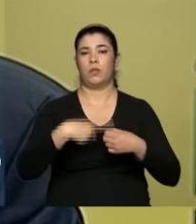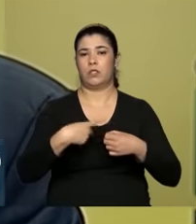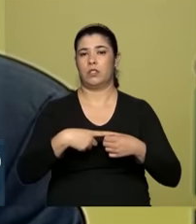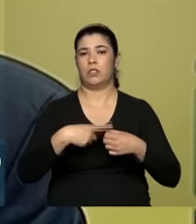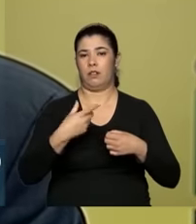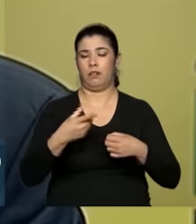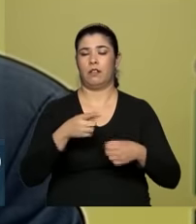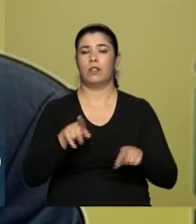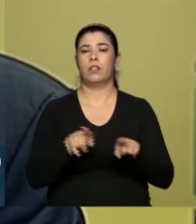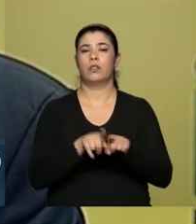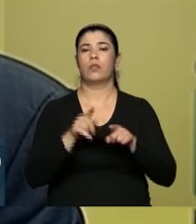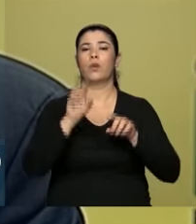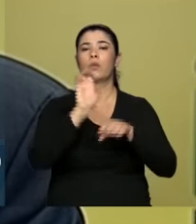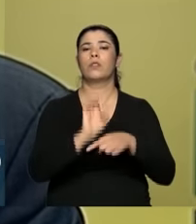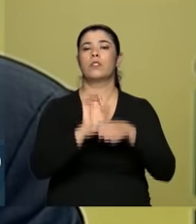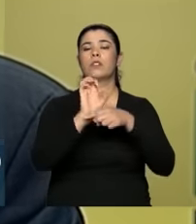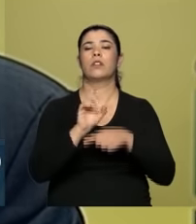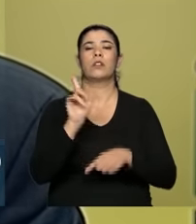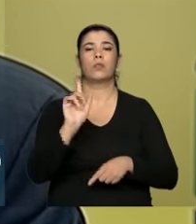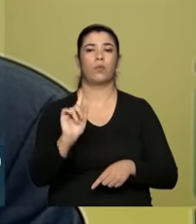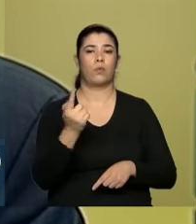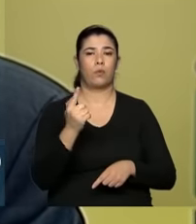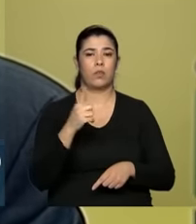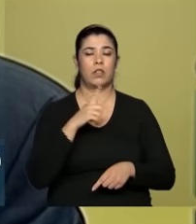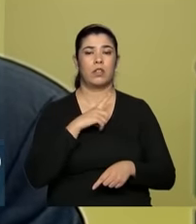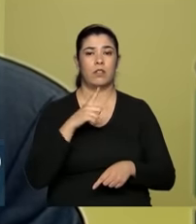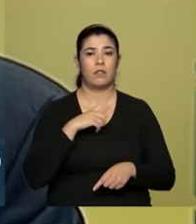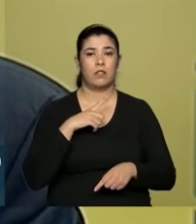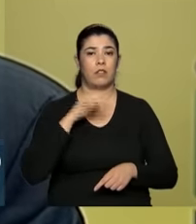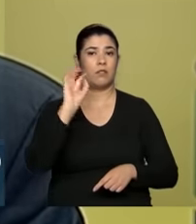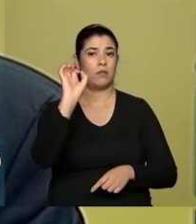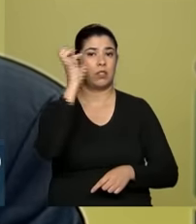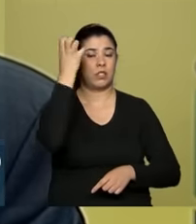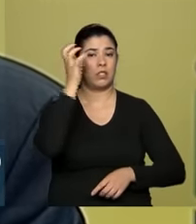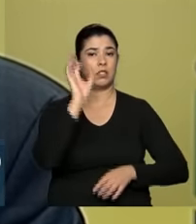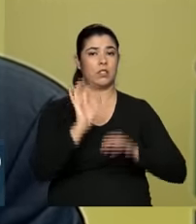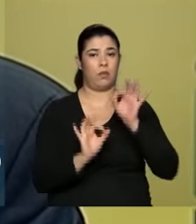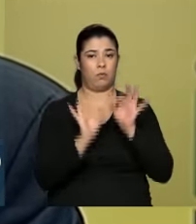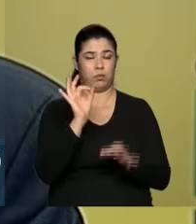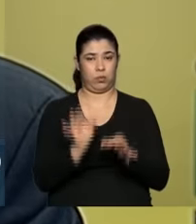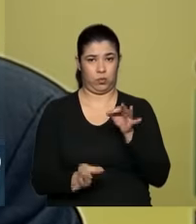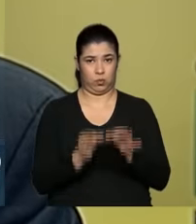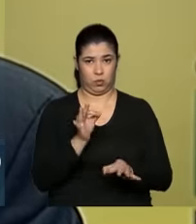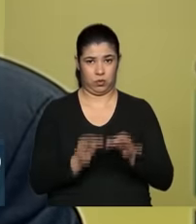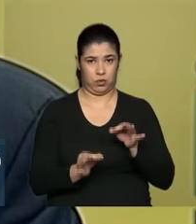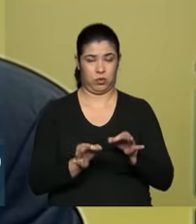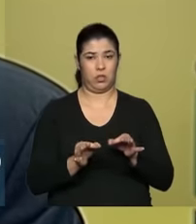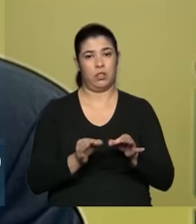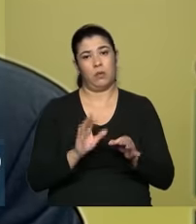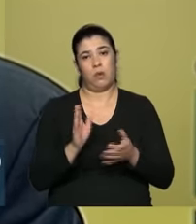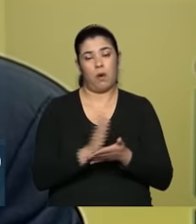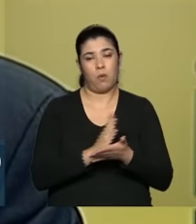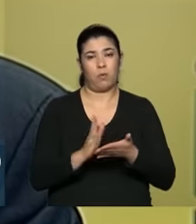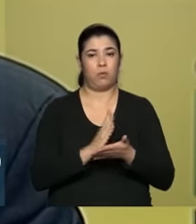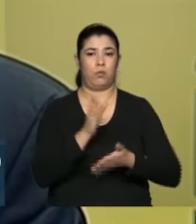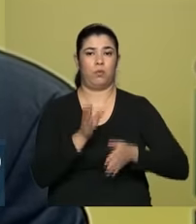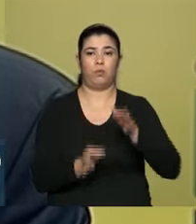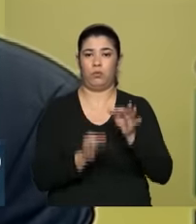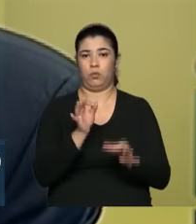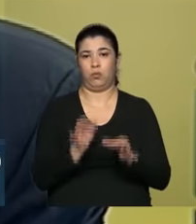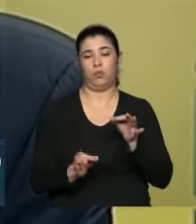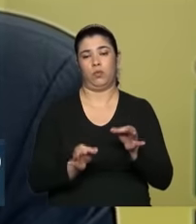Educação com base numa decisão judicial. Já por alguma razão, um juiz entendeu que